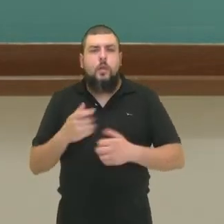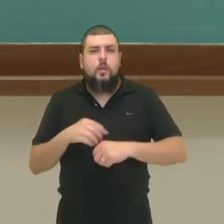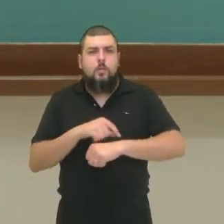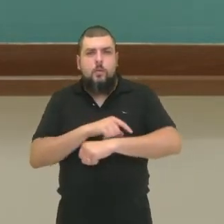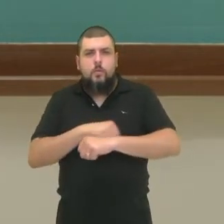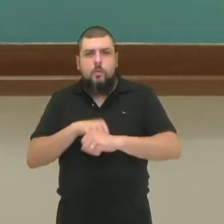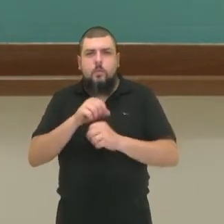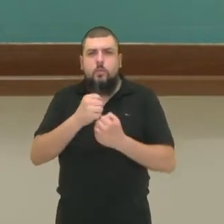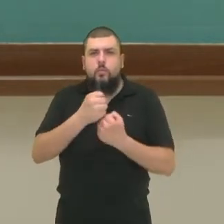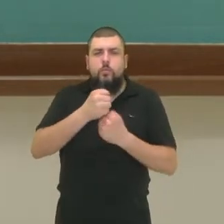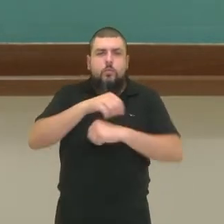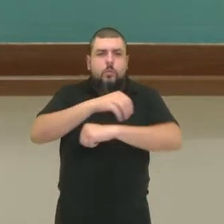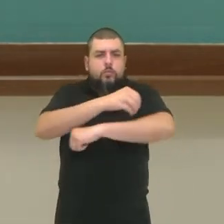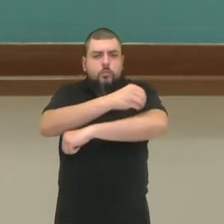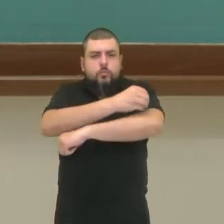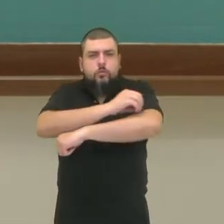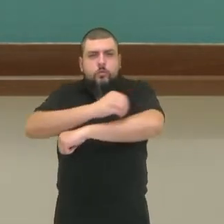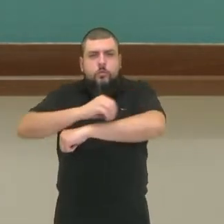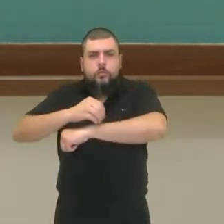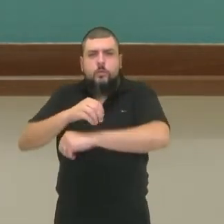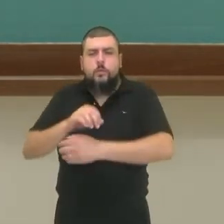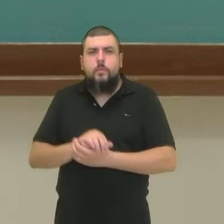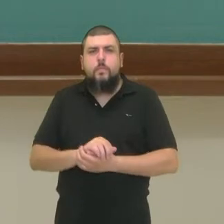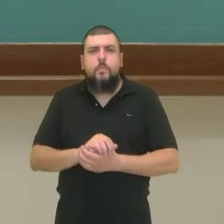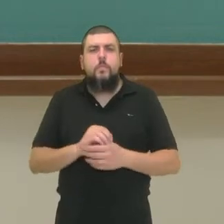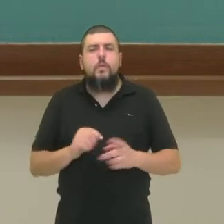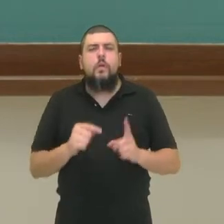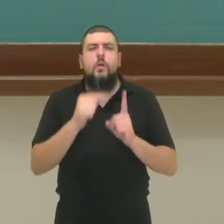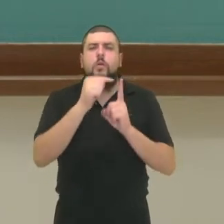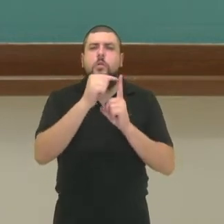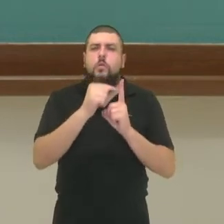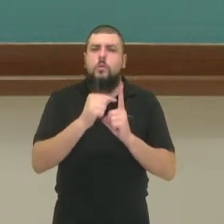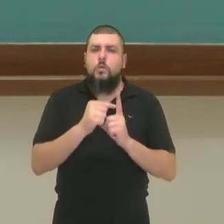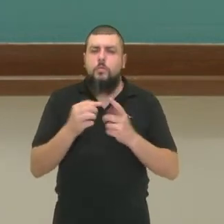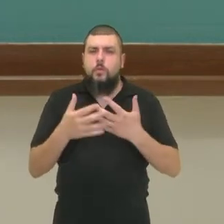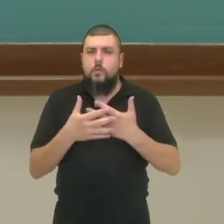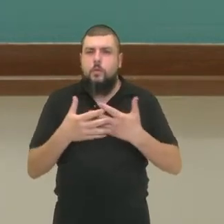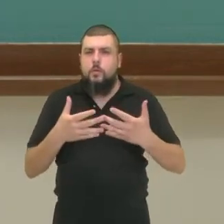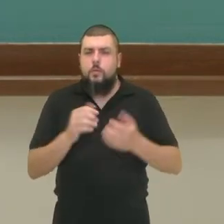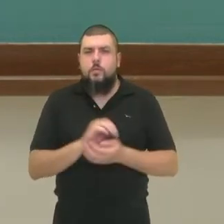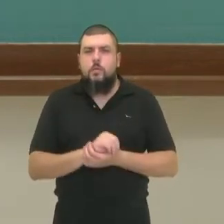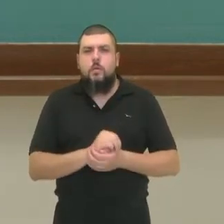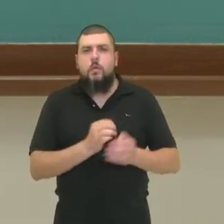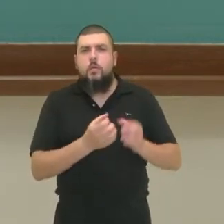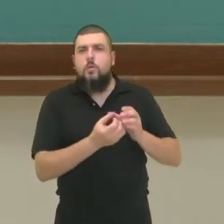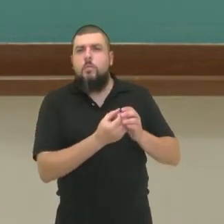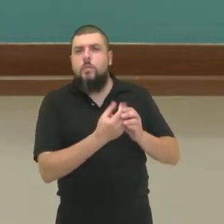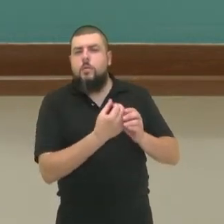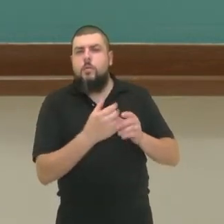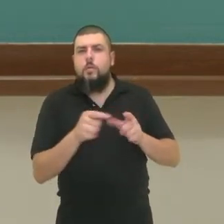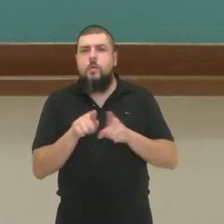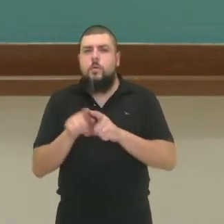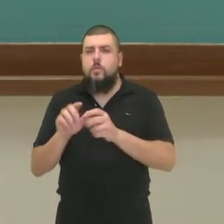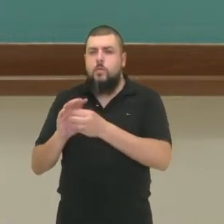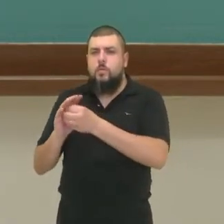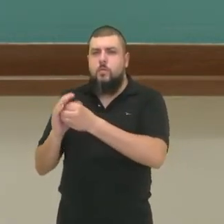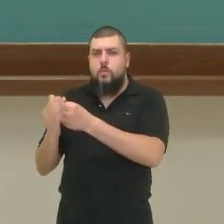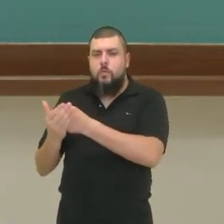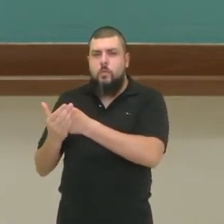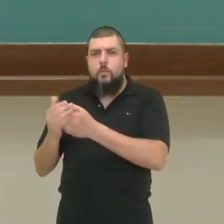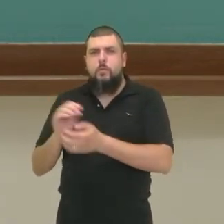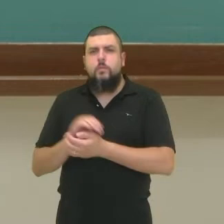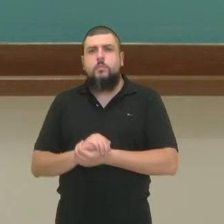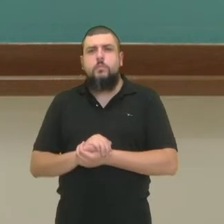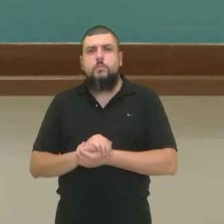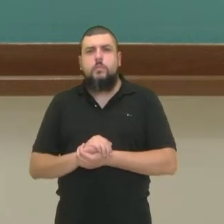lâmina basal. Quais os tipos de tecido? Nós temos o glandular e o de revestimento. Eles são classificados,